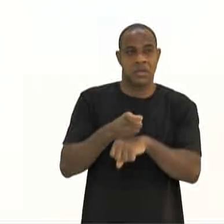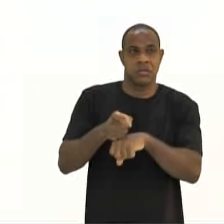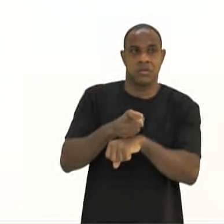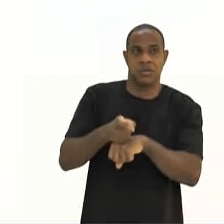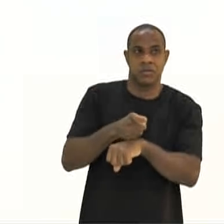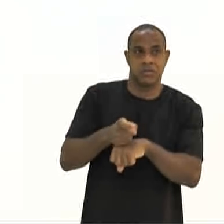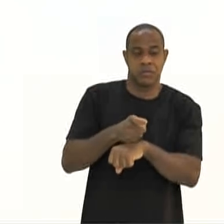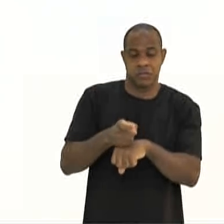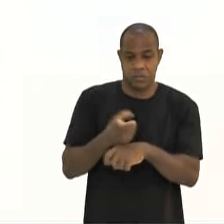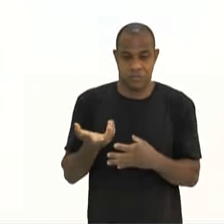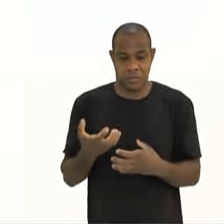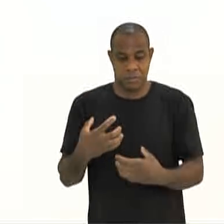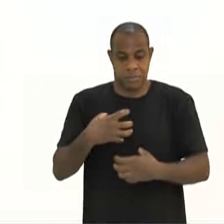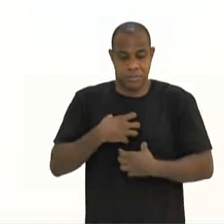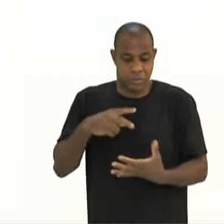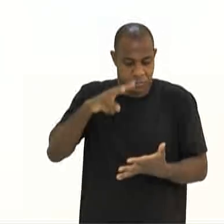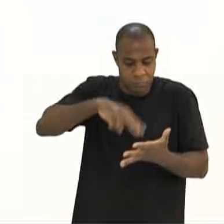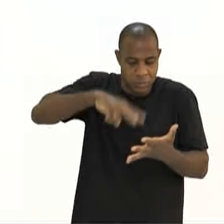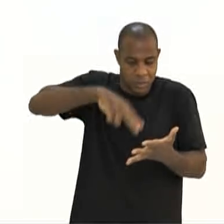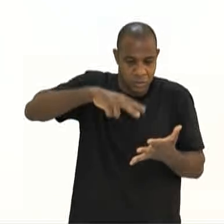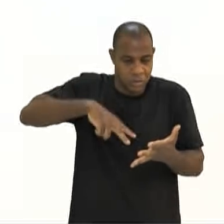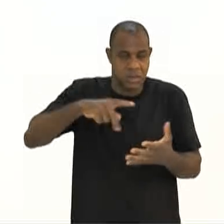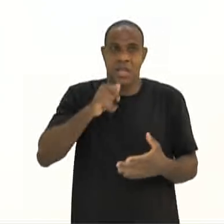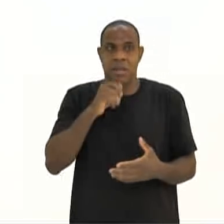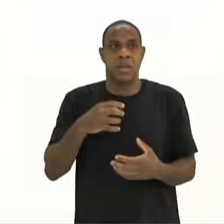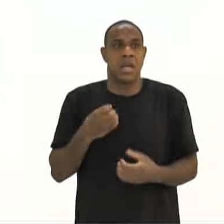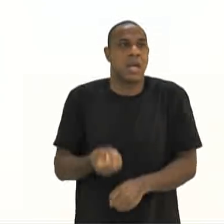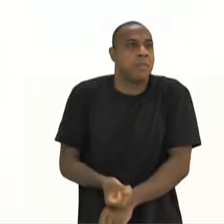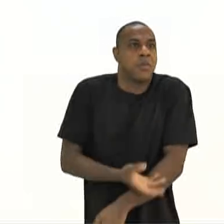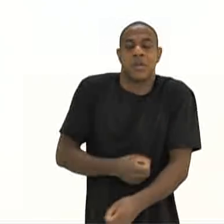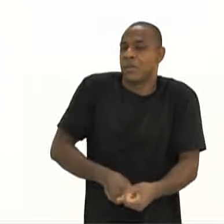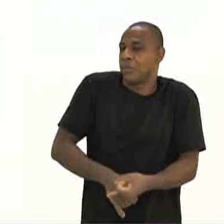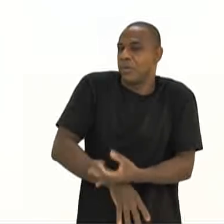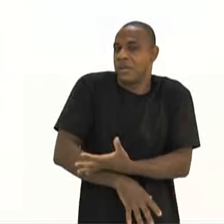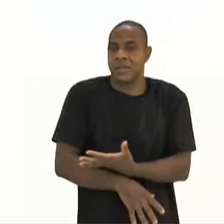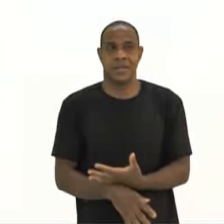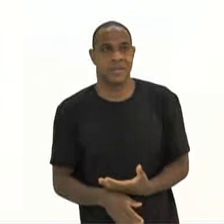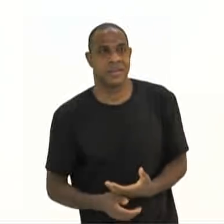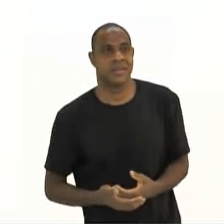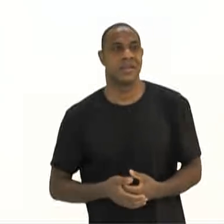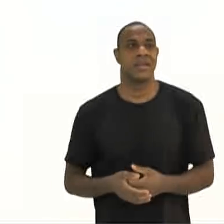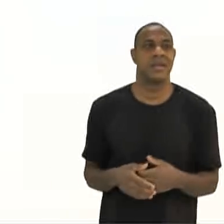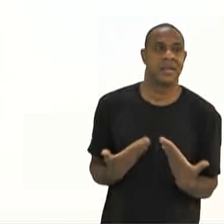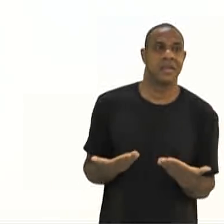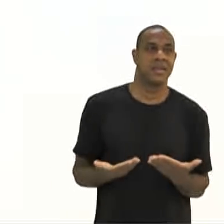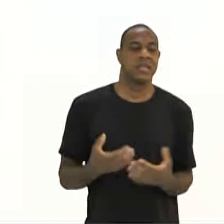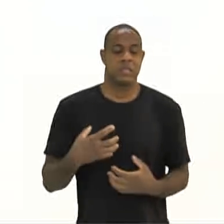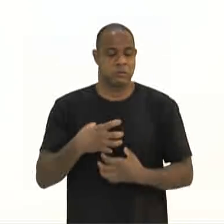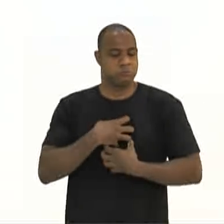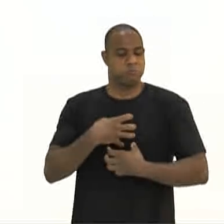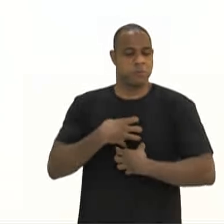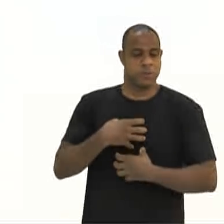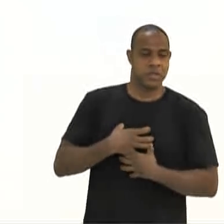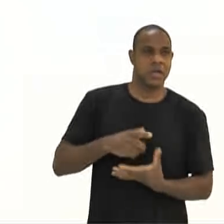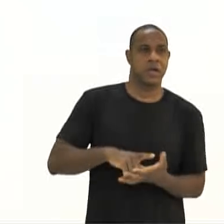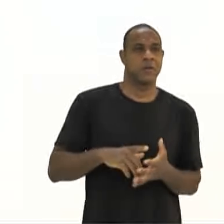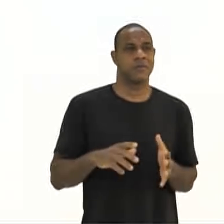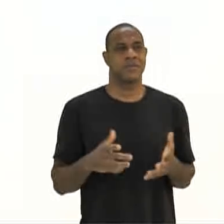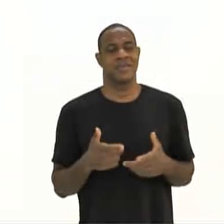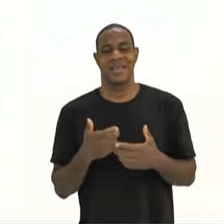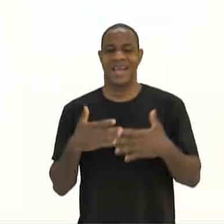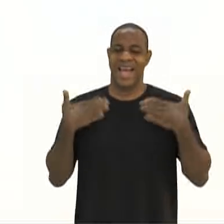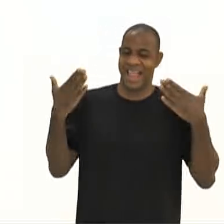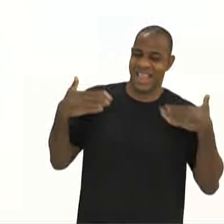para atrair o leitor. Exemplo, emocionante, afetuoso, pacata, sentimental,